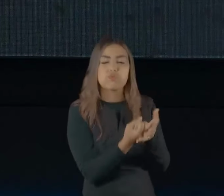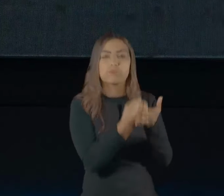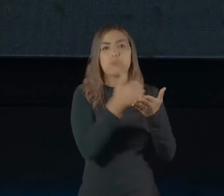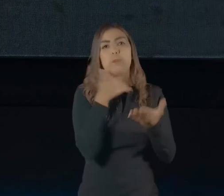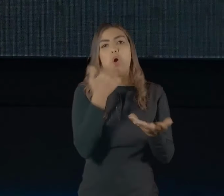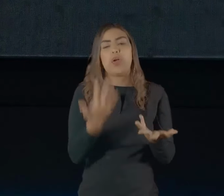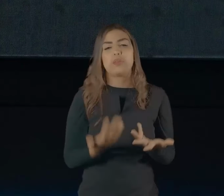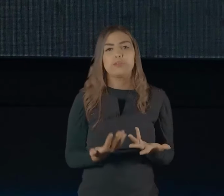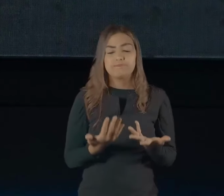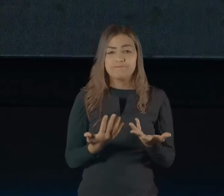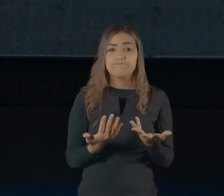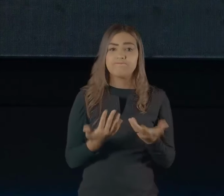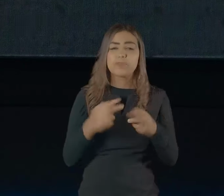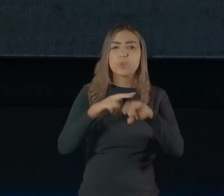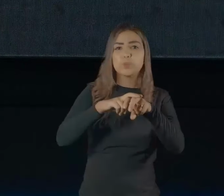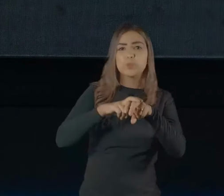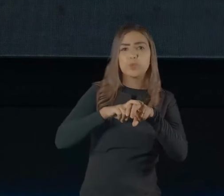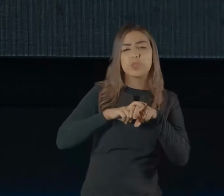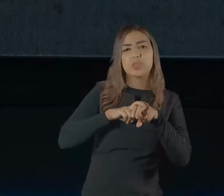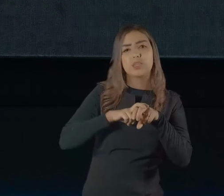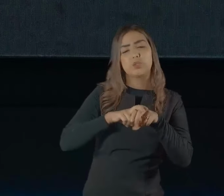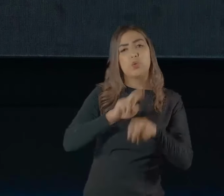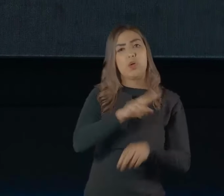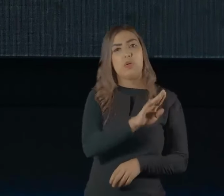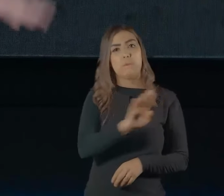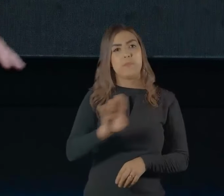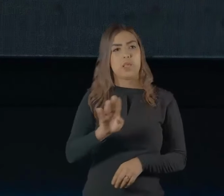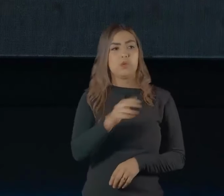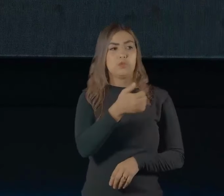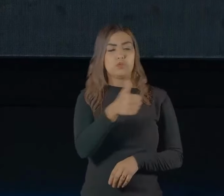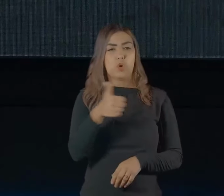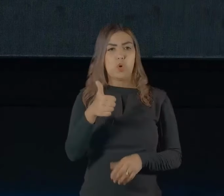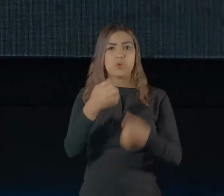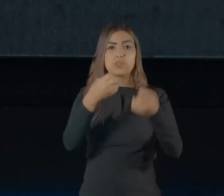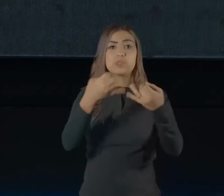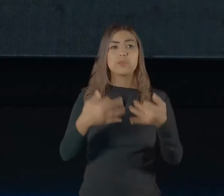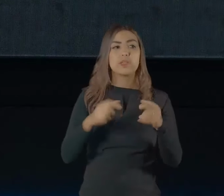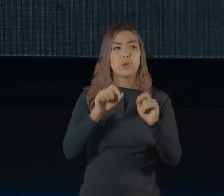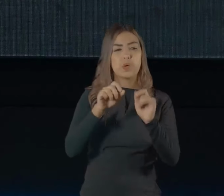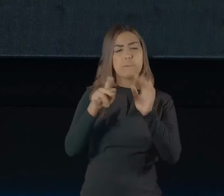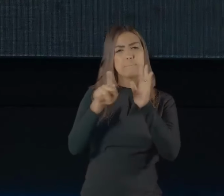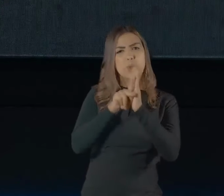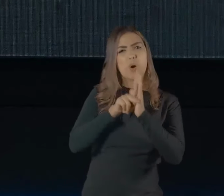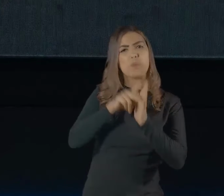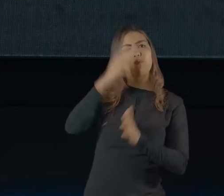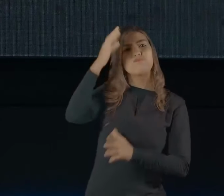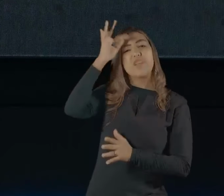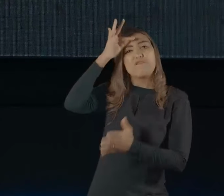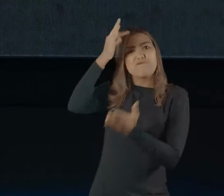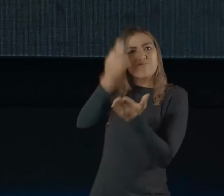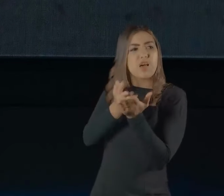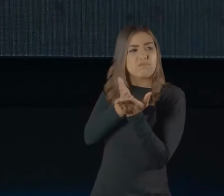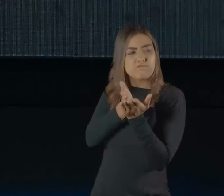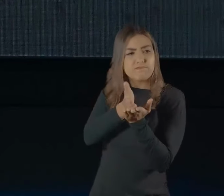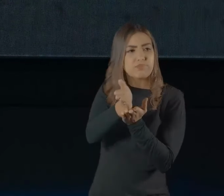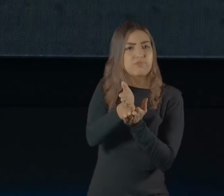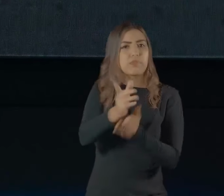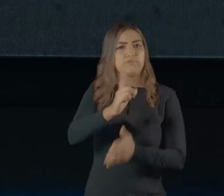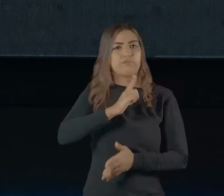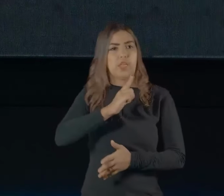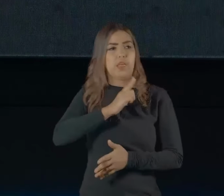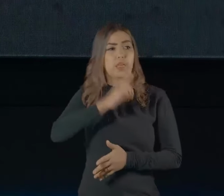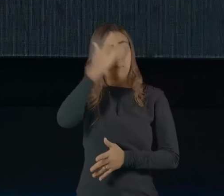coisa. Hebreus 11, quando fala da galeria dos heróis da fé, fala de pessoas que